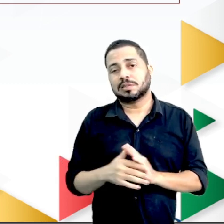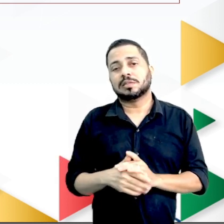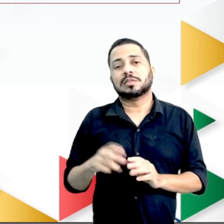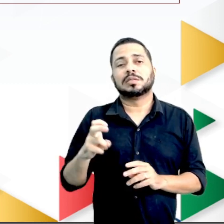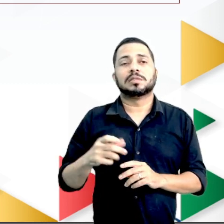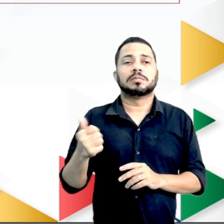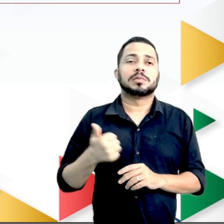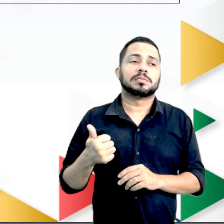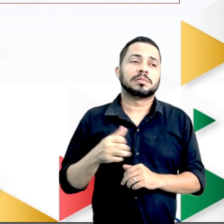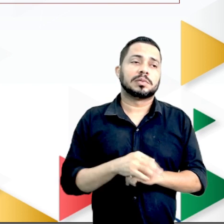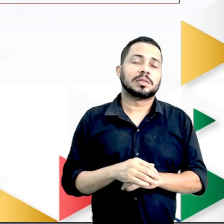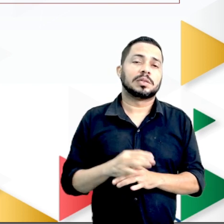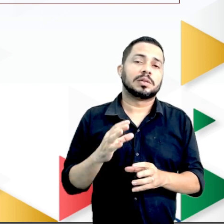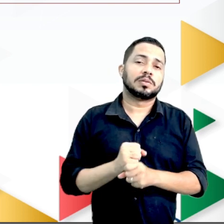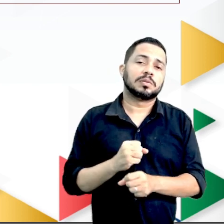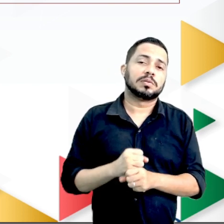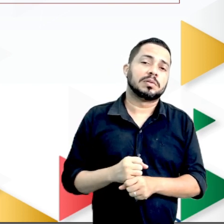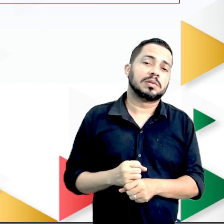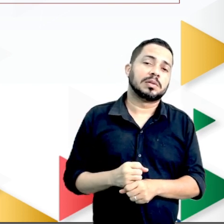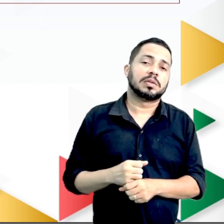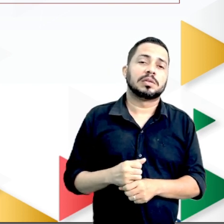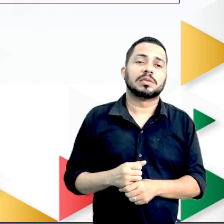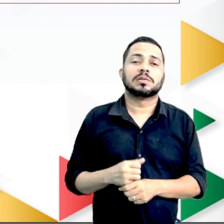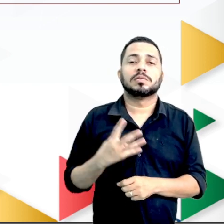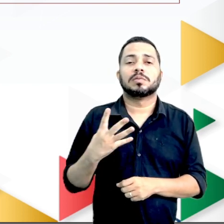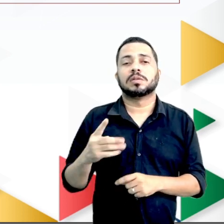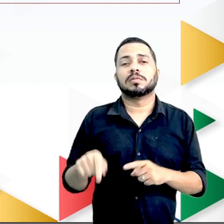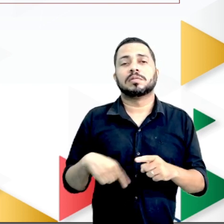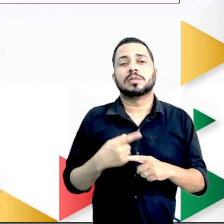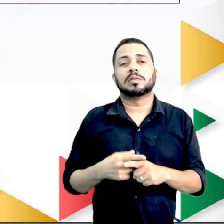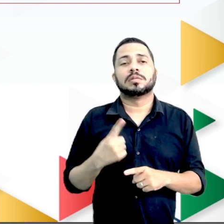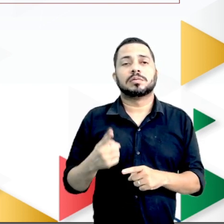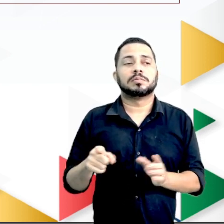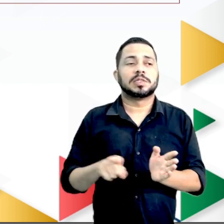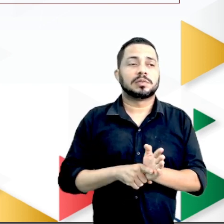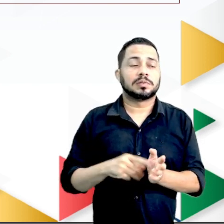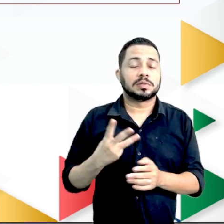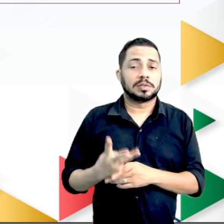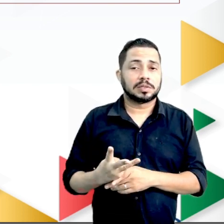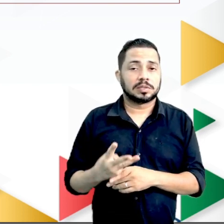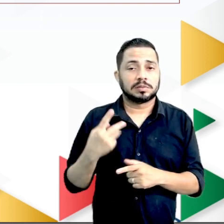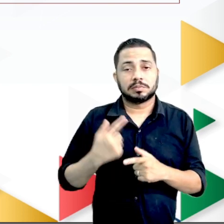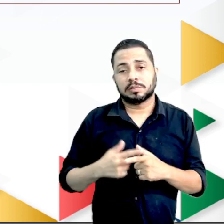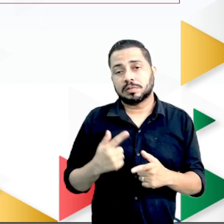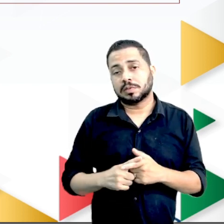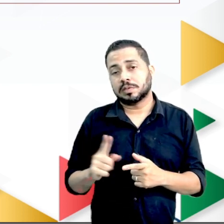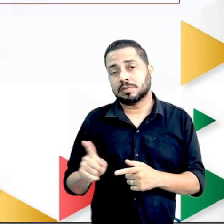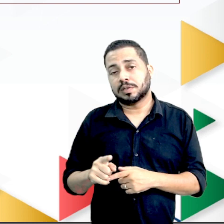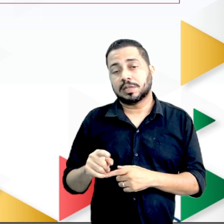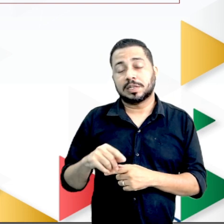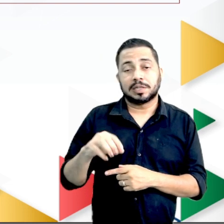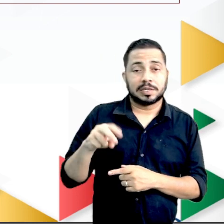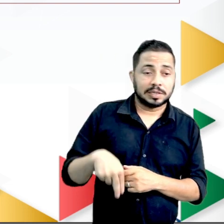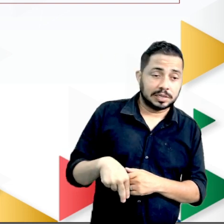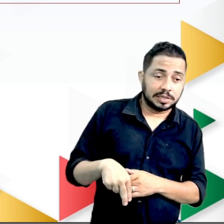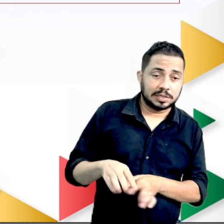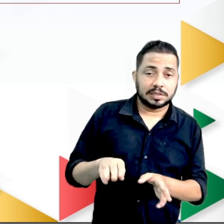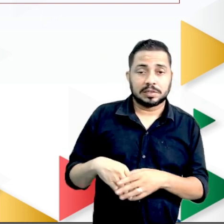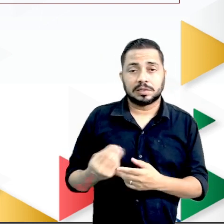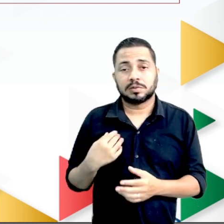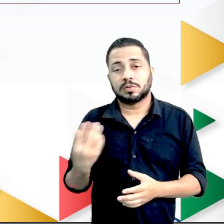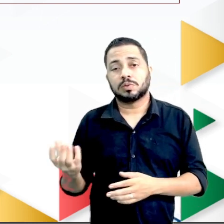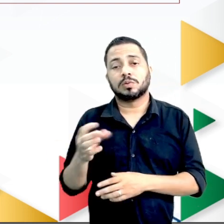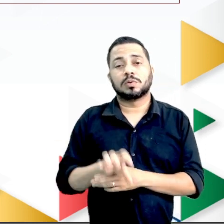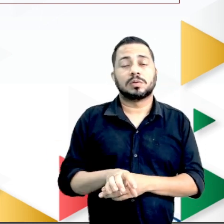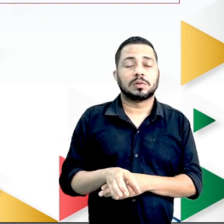primeiros termos. Então, vamos calcular A1. Vai ser 4 vezes 1 menos 3, tá? Porque né, N não vale 1. Então, no lugar de N, eu